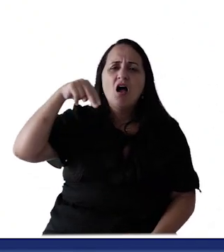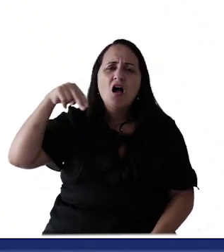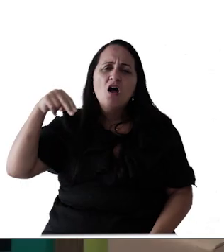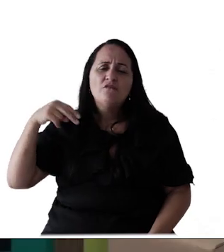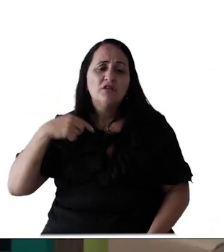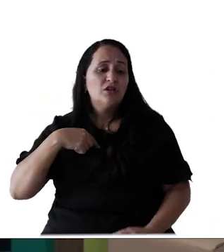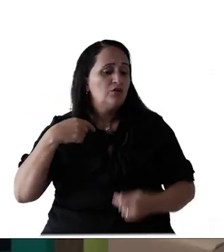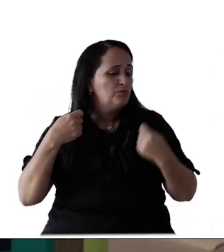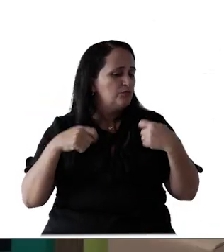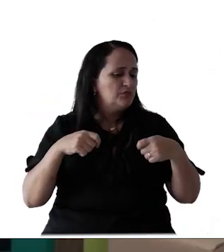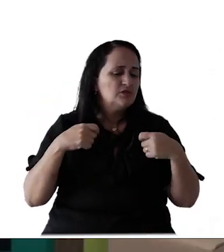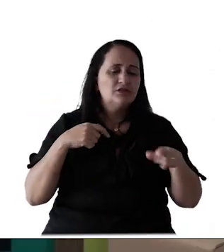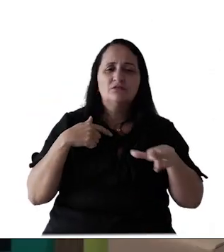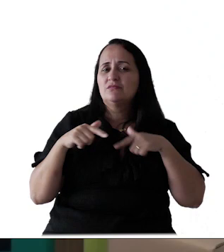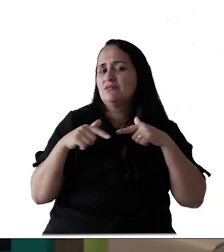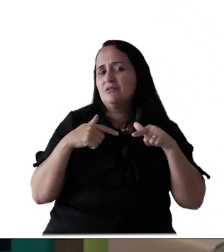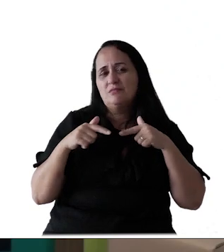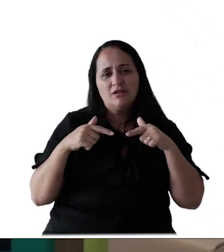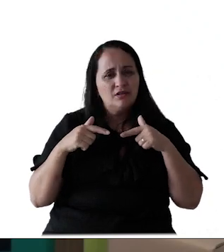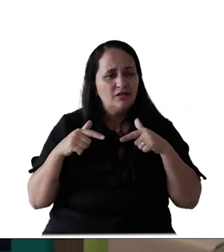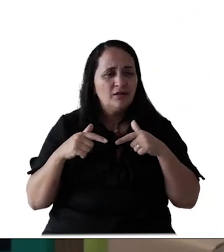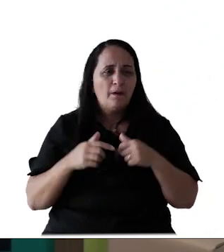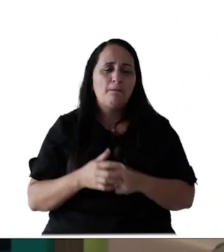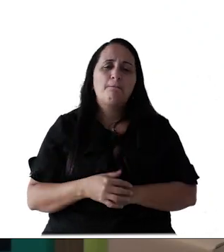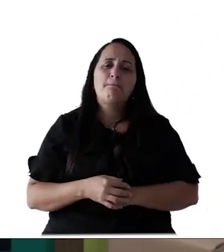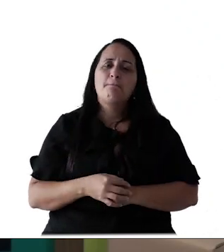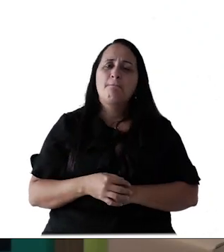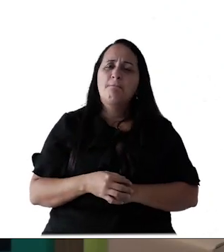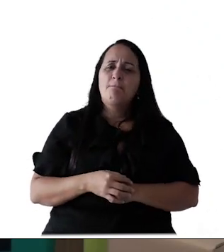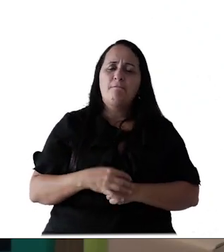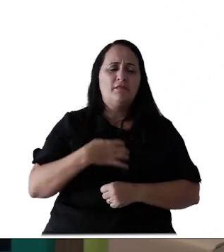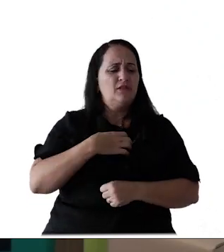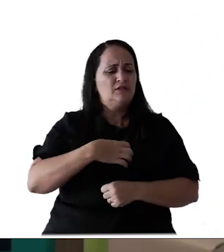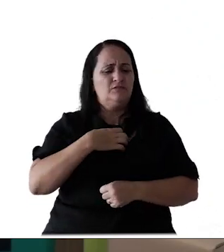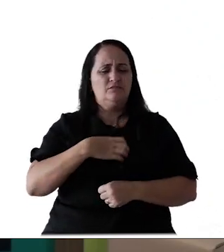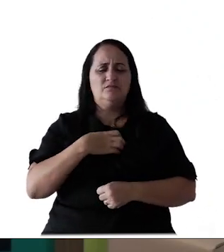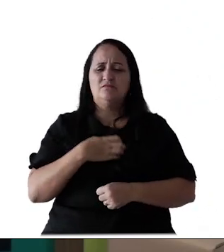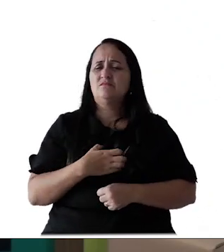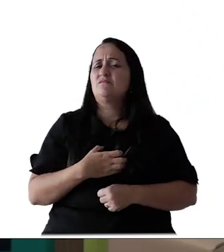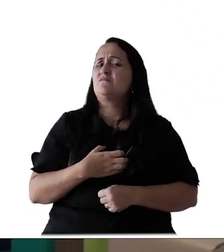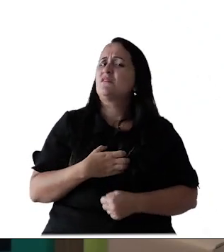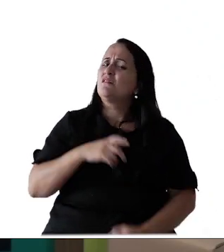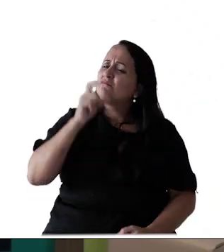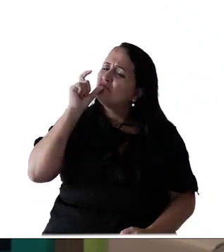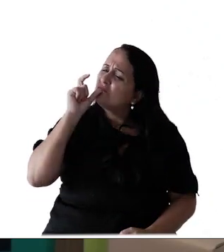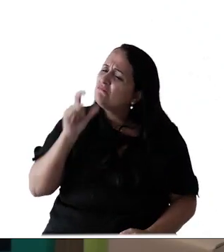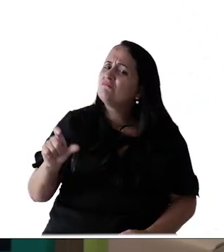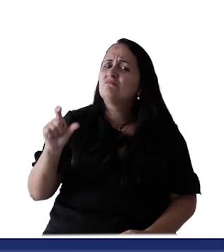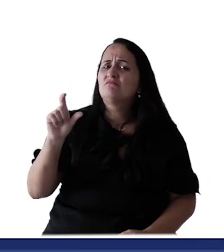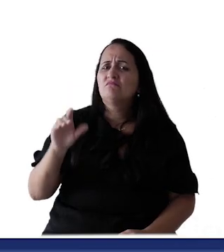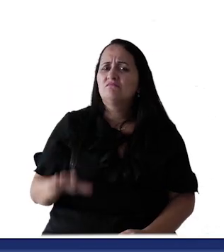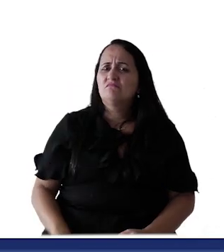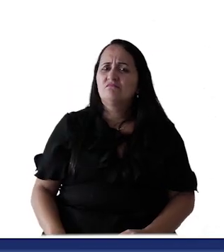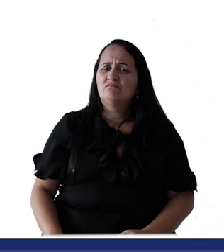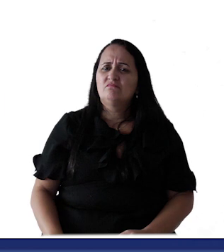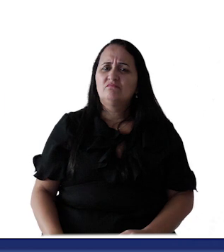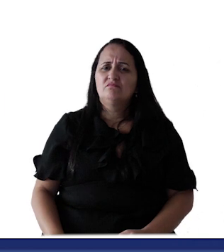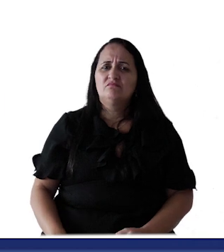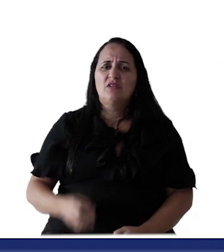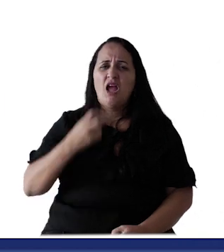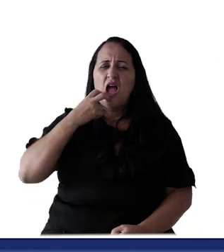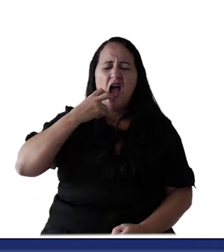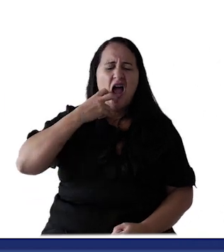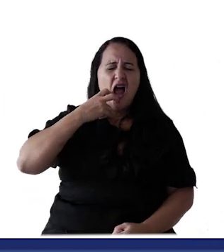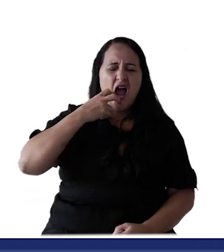trabalhar. Então, ele está reforçando, indignado, chateado, o pedido dele. Então,